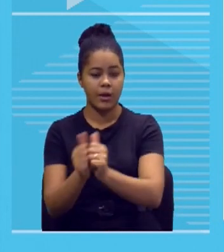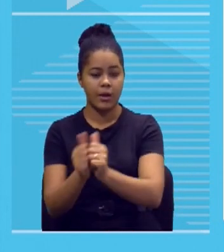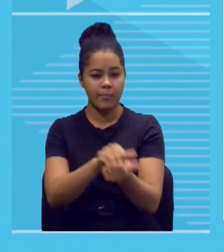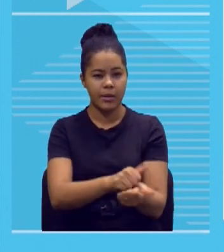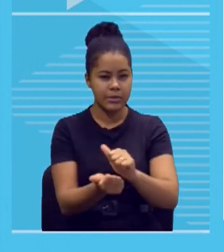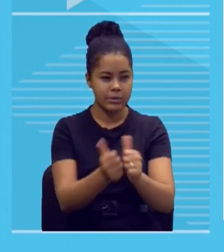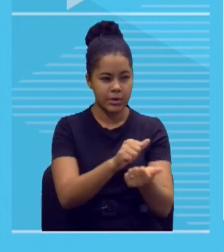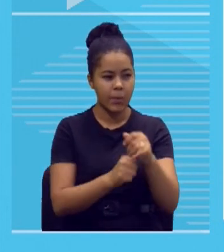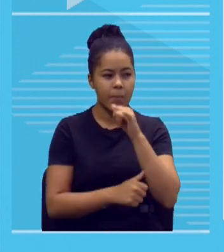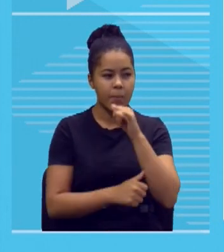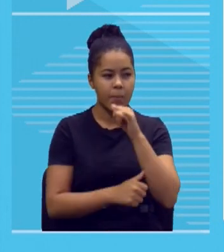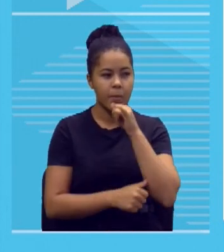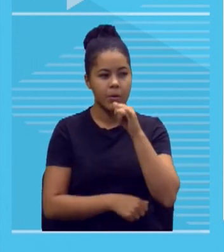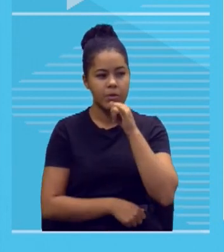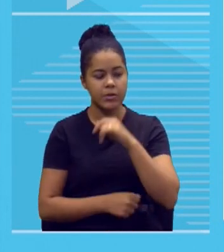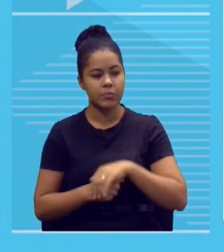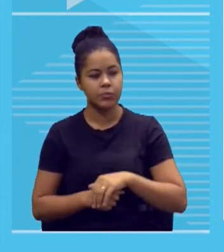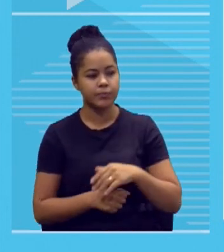camuflagem